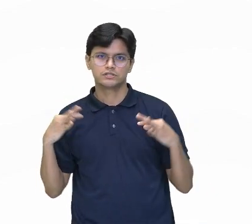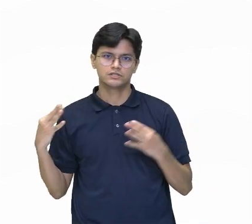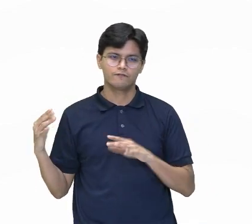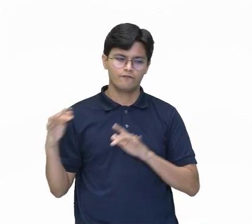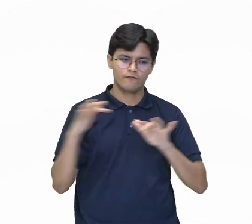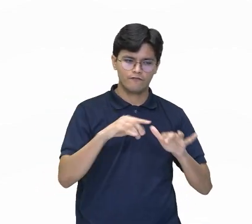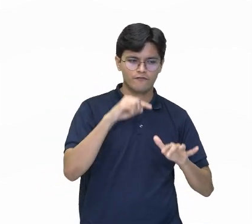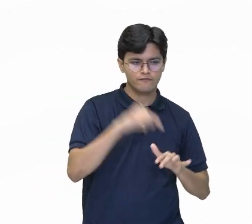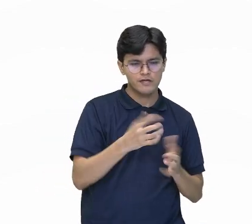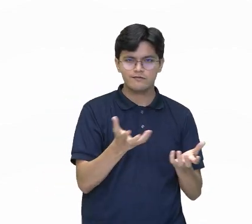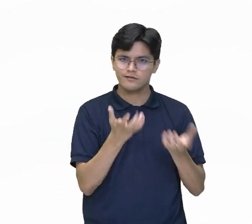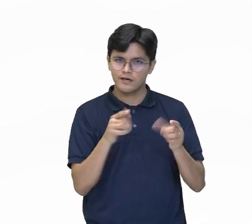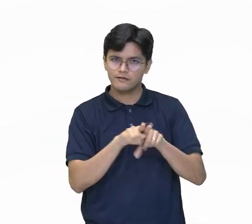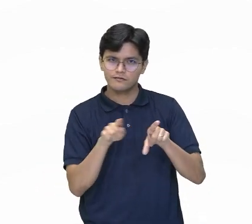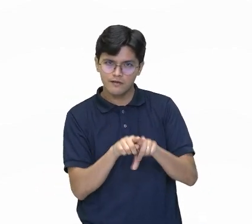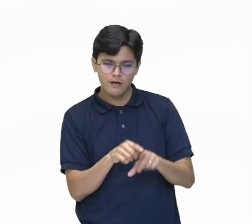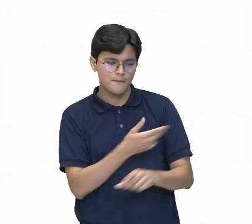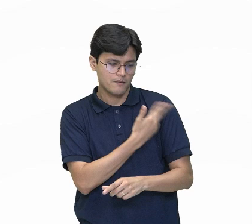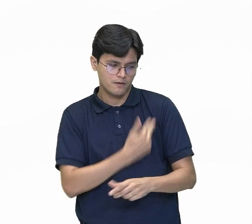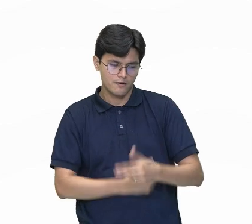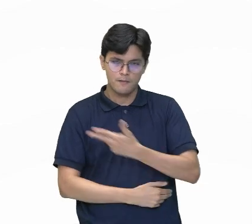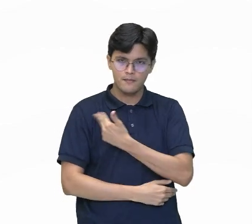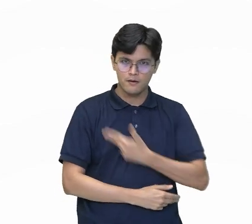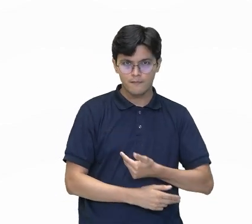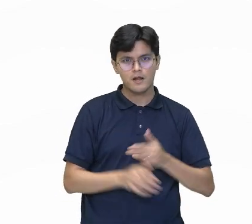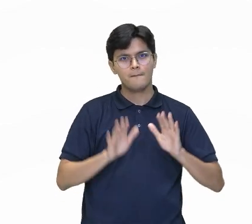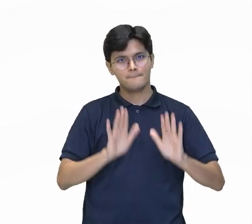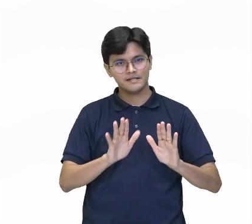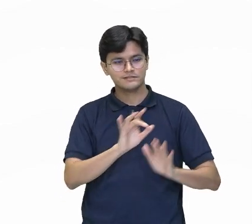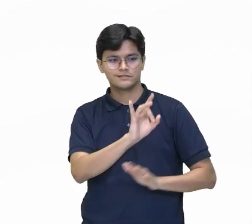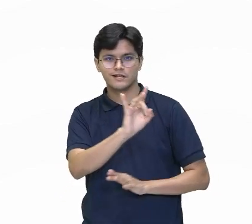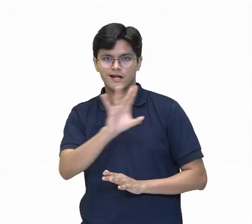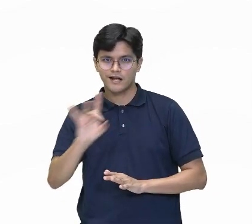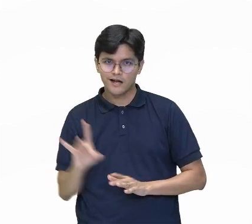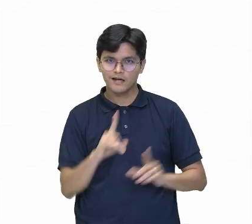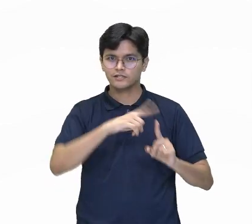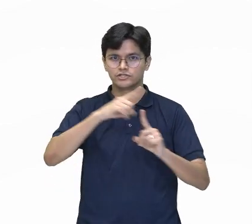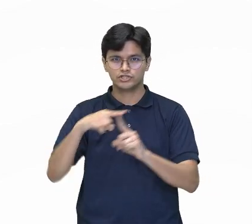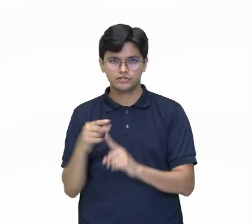traço daquele ali, ele tem uma realidade ligada com aquela cultura.